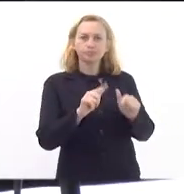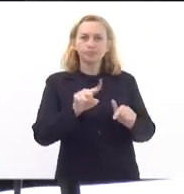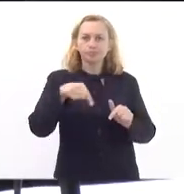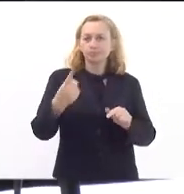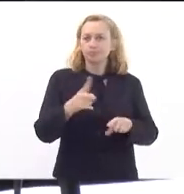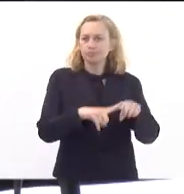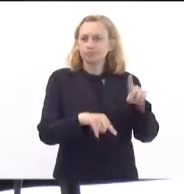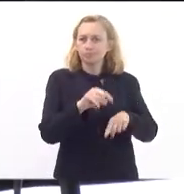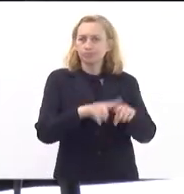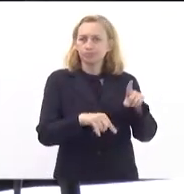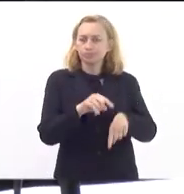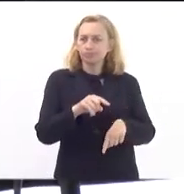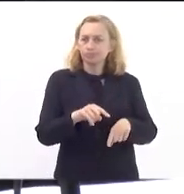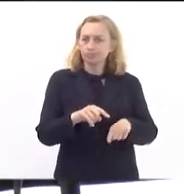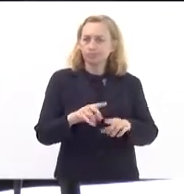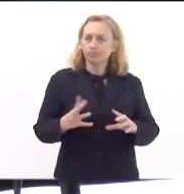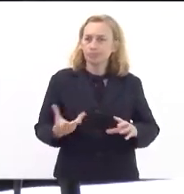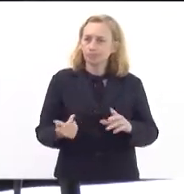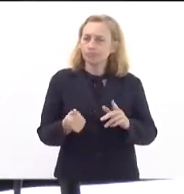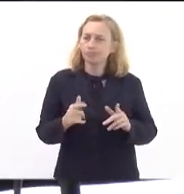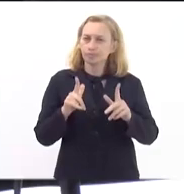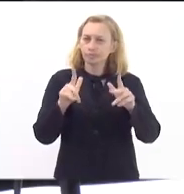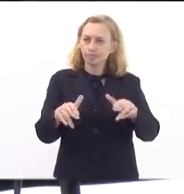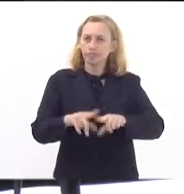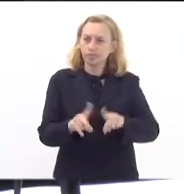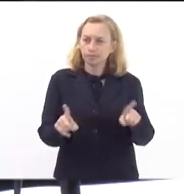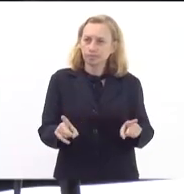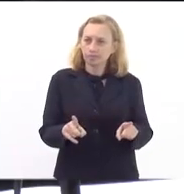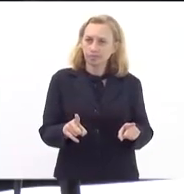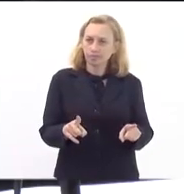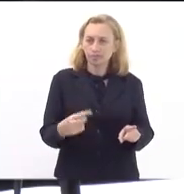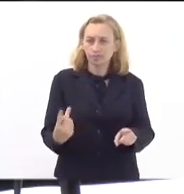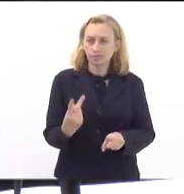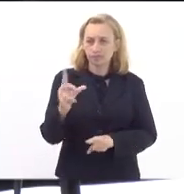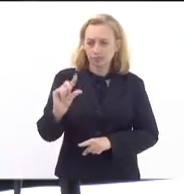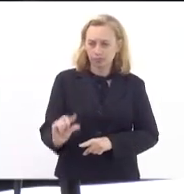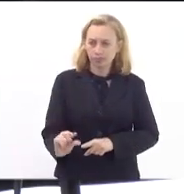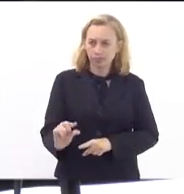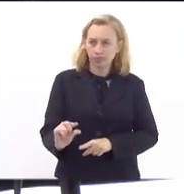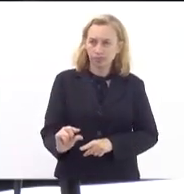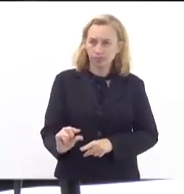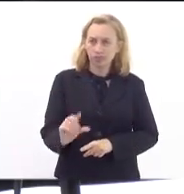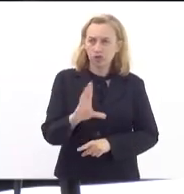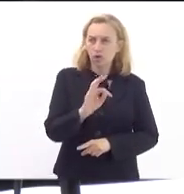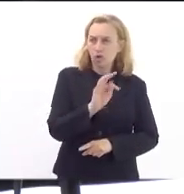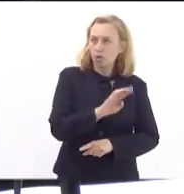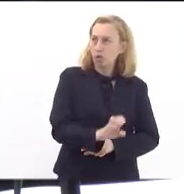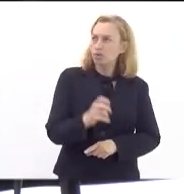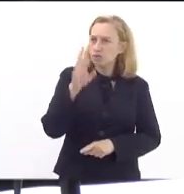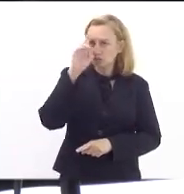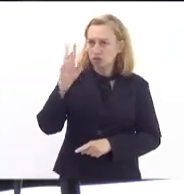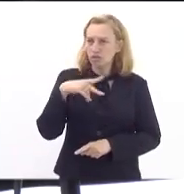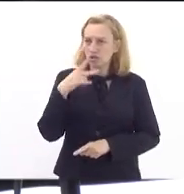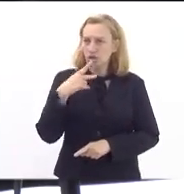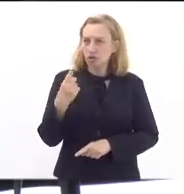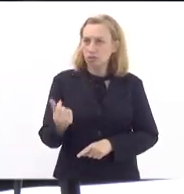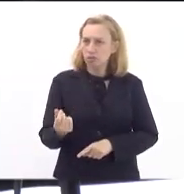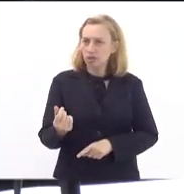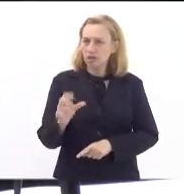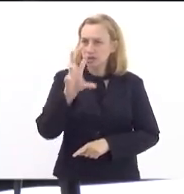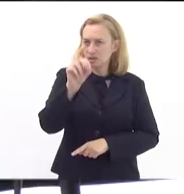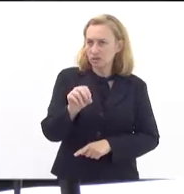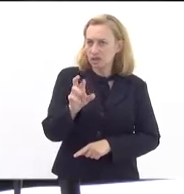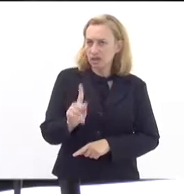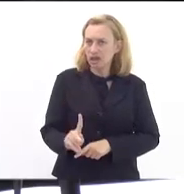materiais que tem uma mesma efetividade técnica porém esteja não tenho tanto valor de mercado como cobre Agora você falou de um preço aí a de